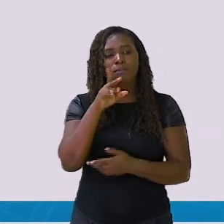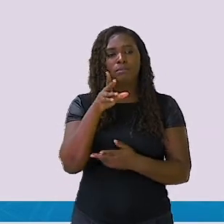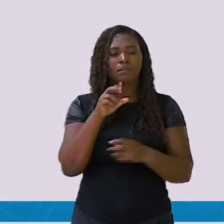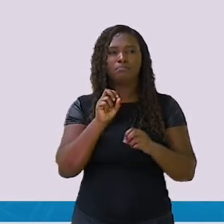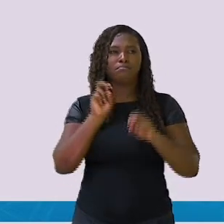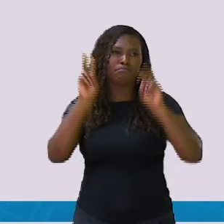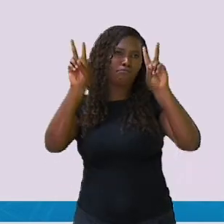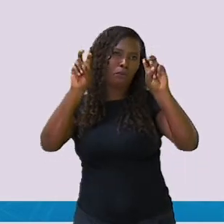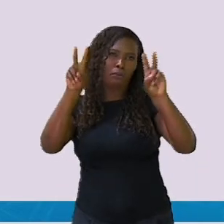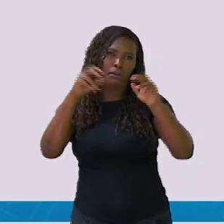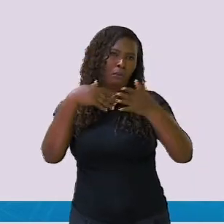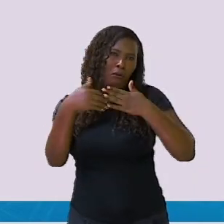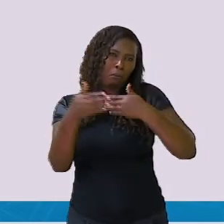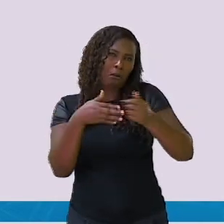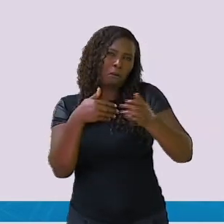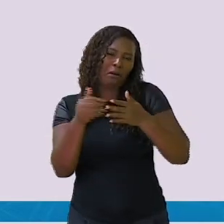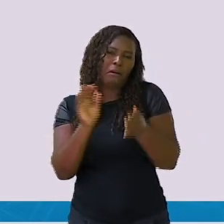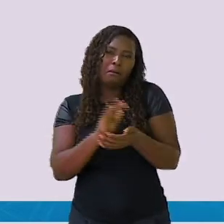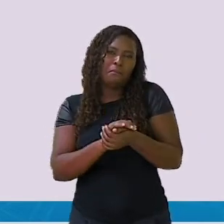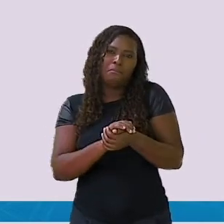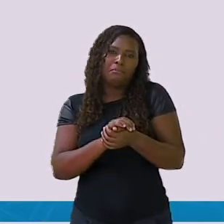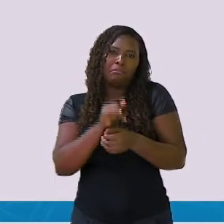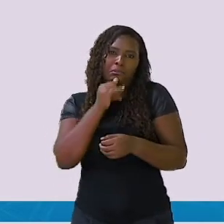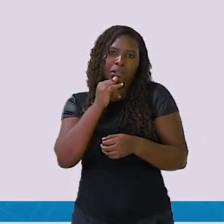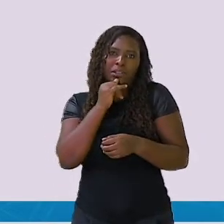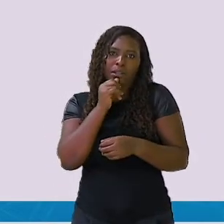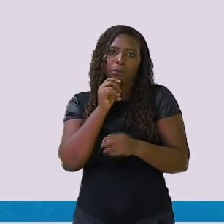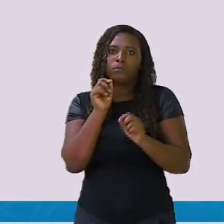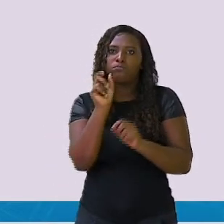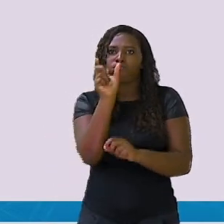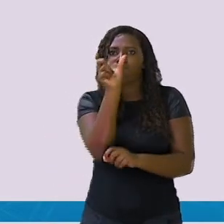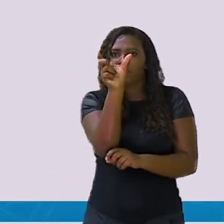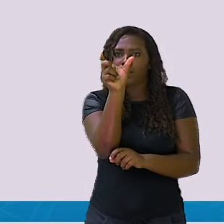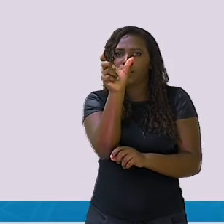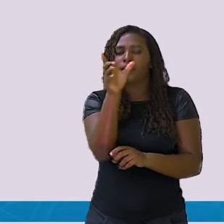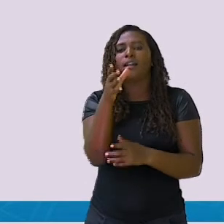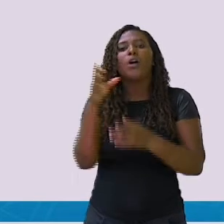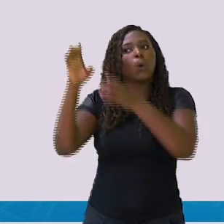o que você quer falar, para você não bagunçar tudo aquilo ali.